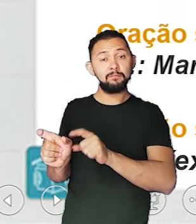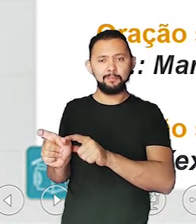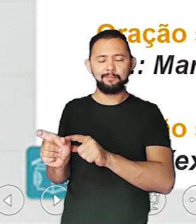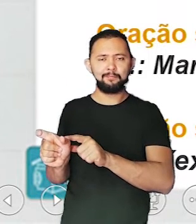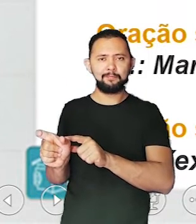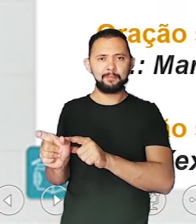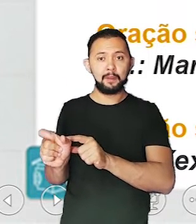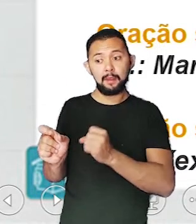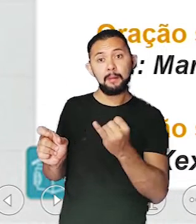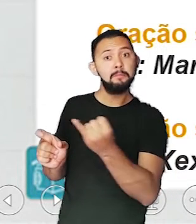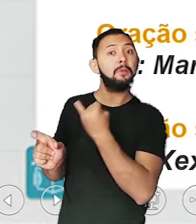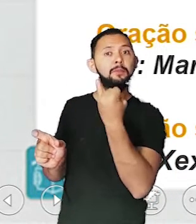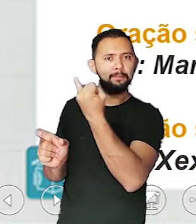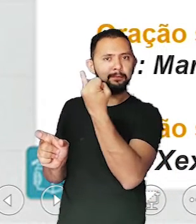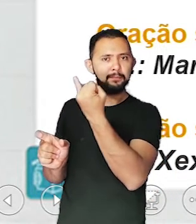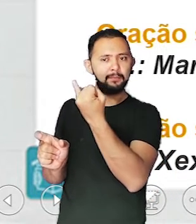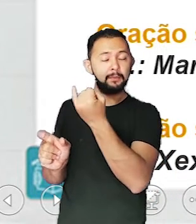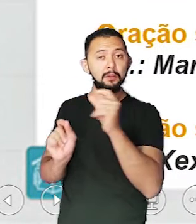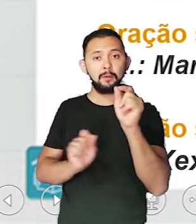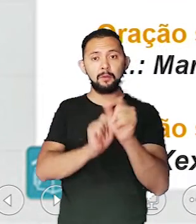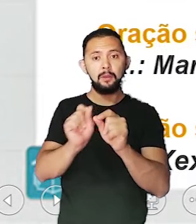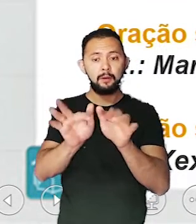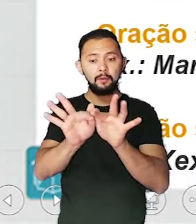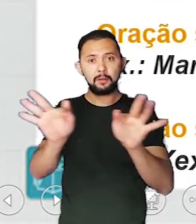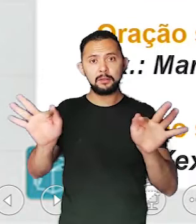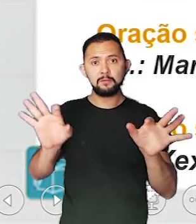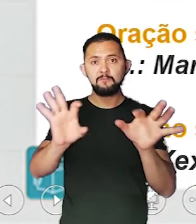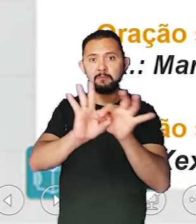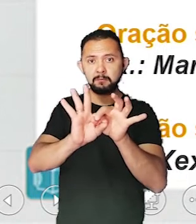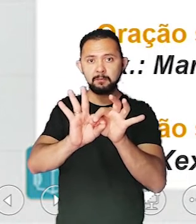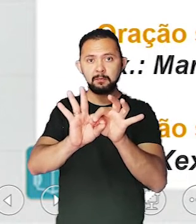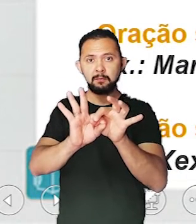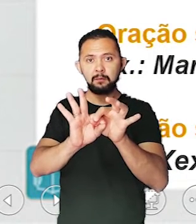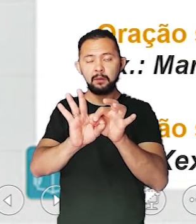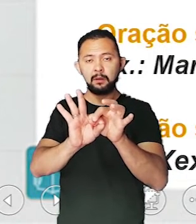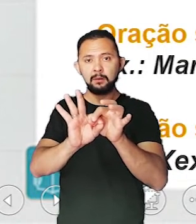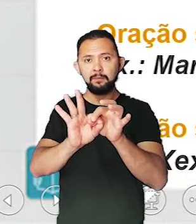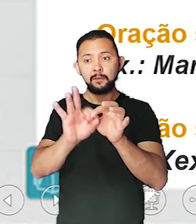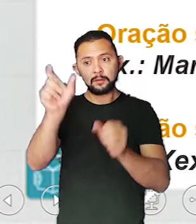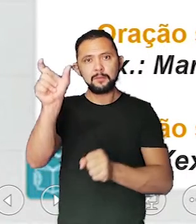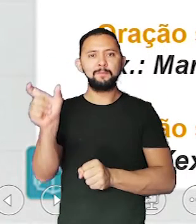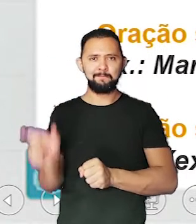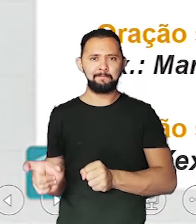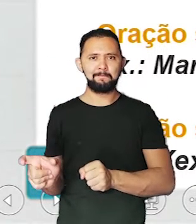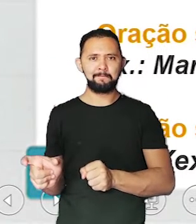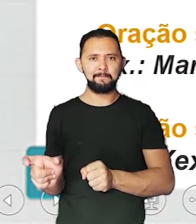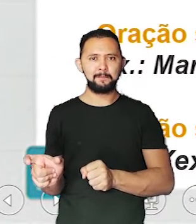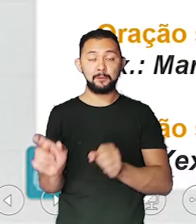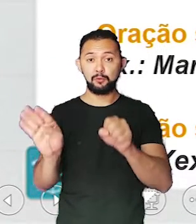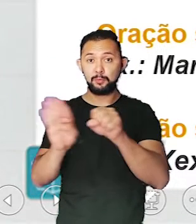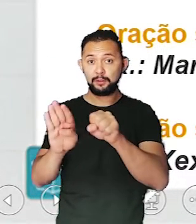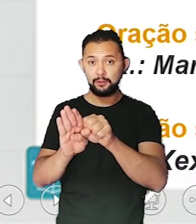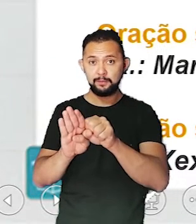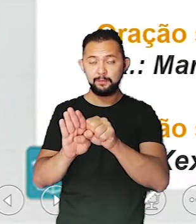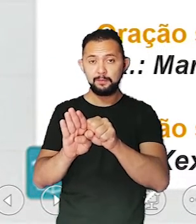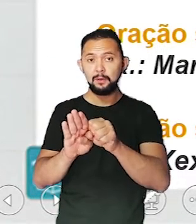aqui, então, é uma oração subjetiva, né? Subordinada substantiva, subjetiva, certo? Como é que eu posso identificar,